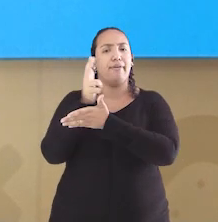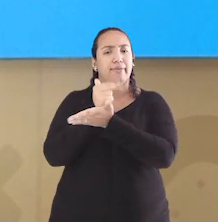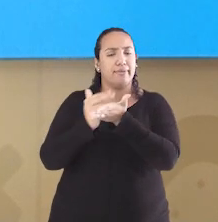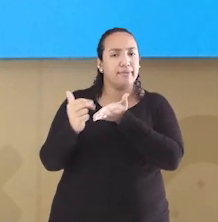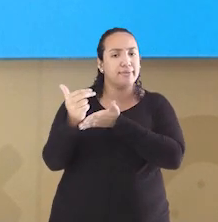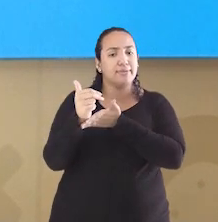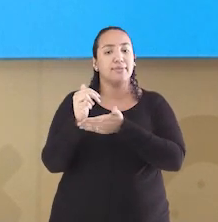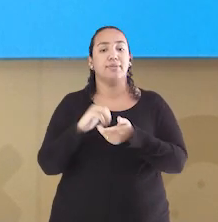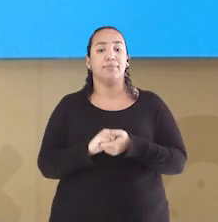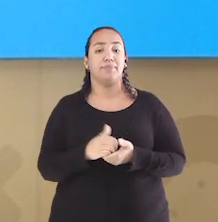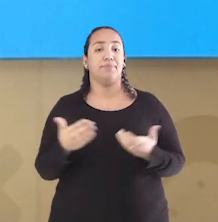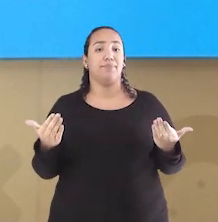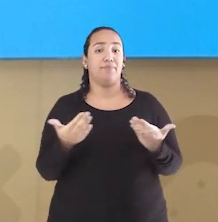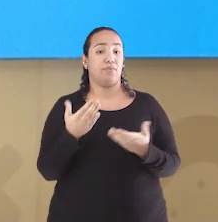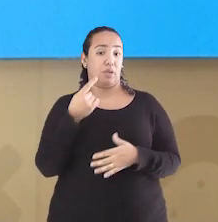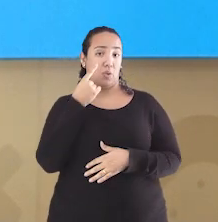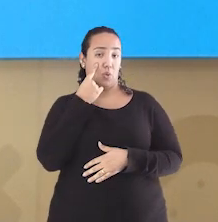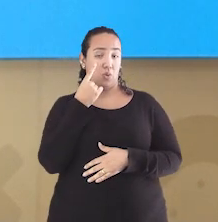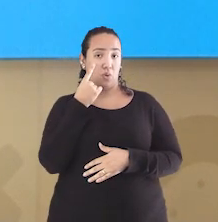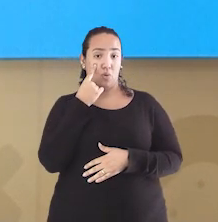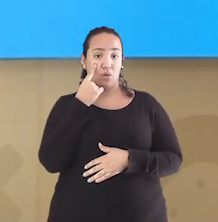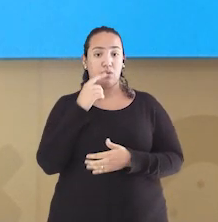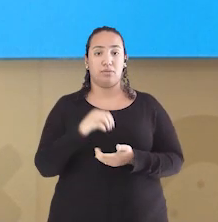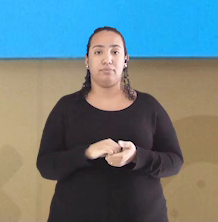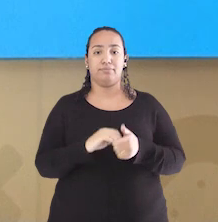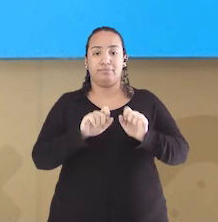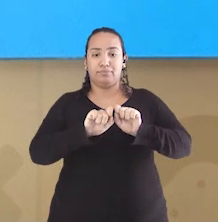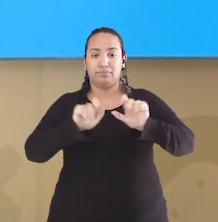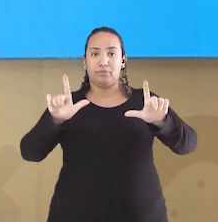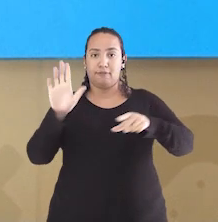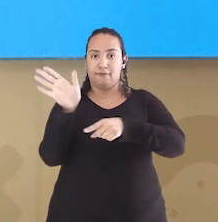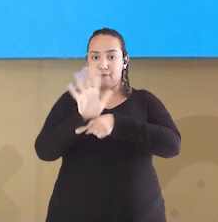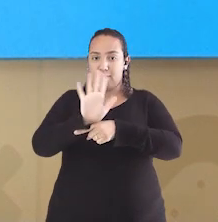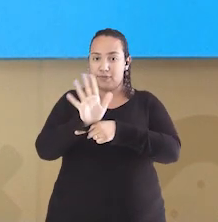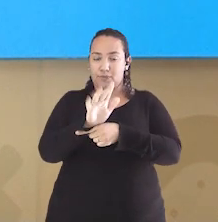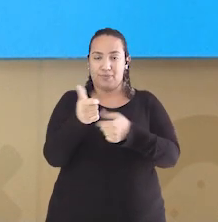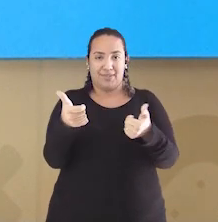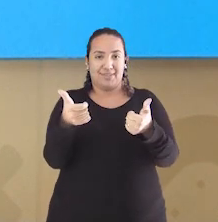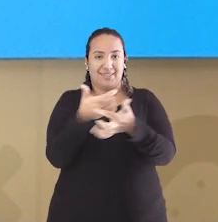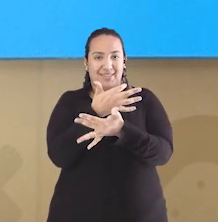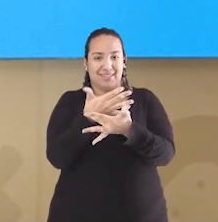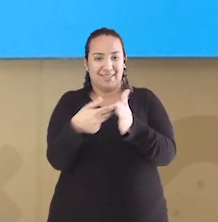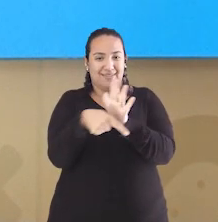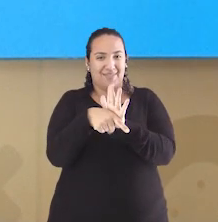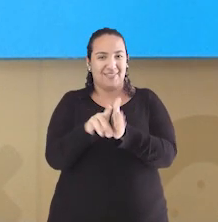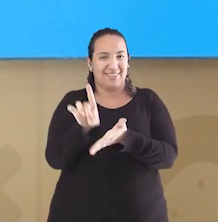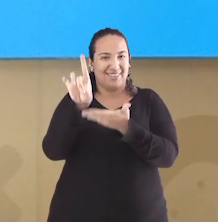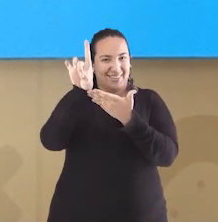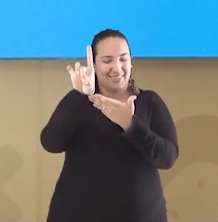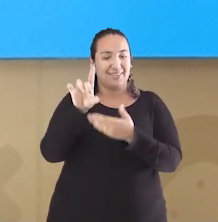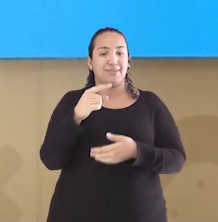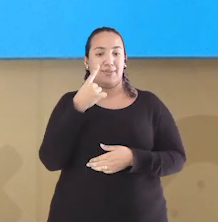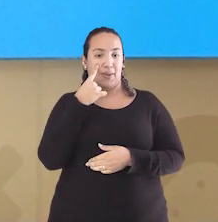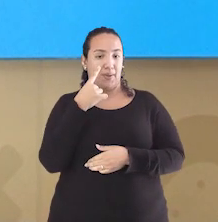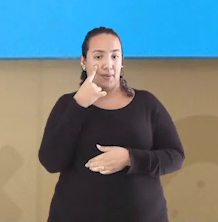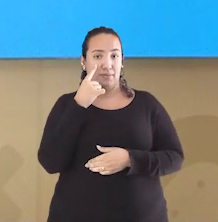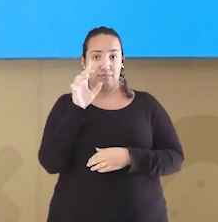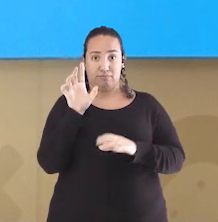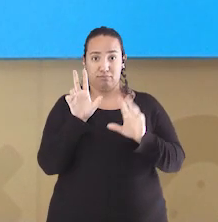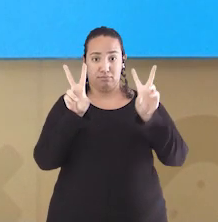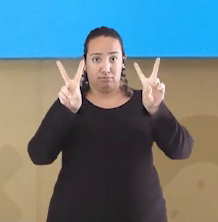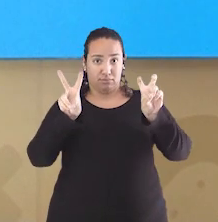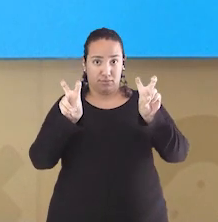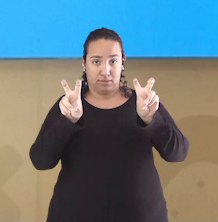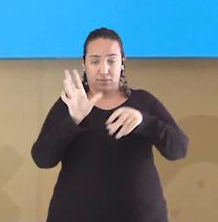etc. Observem, por exemplo, esse cartaz aqui do filme Cidade de Deus que eu trouxe para vocês. Temos